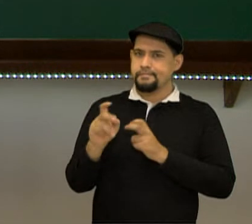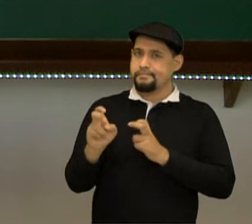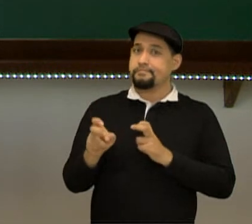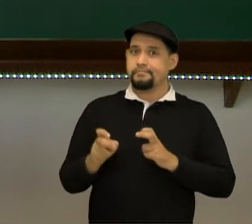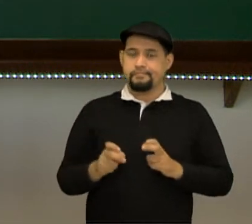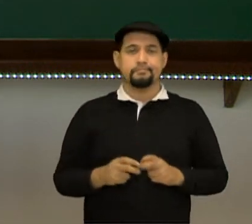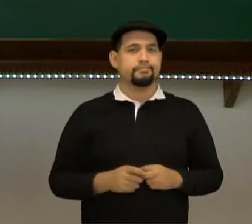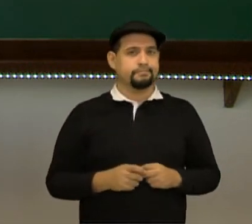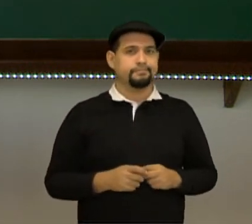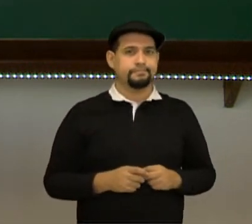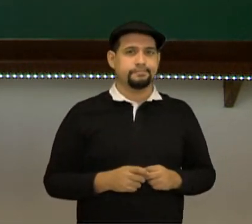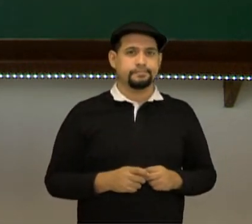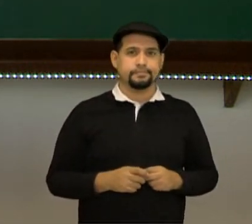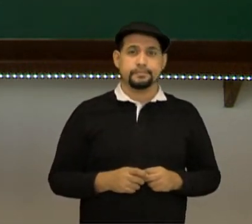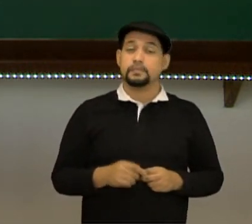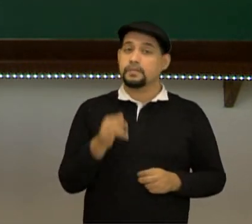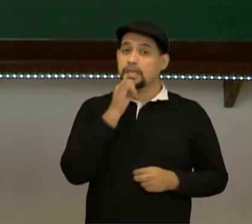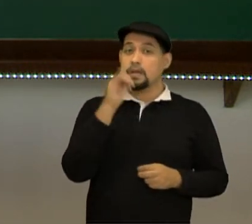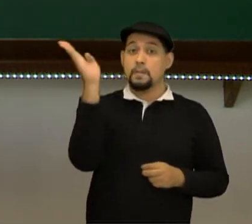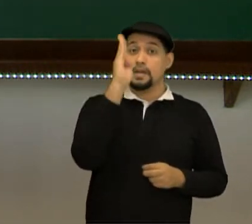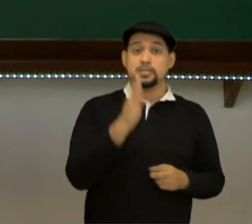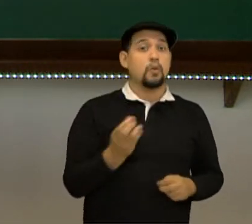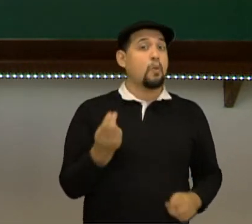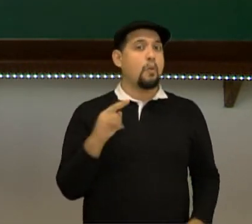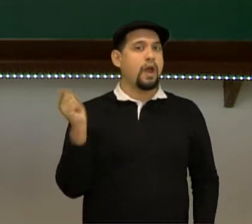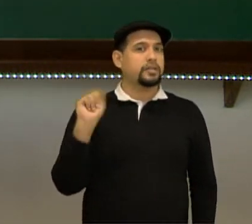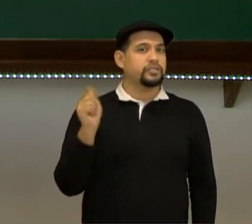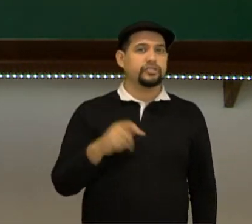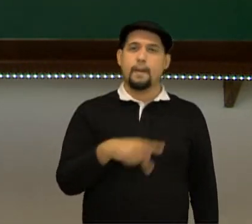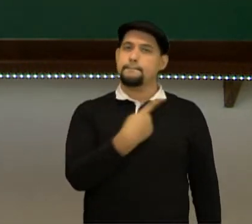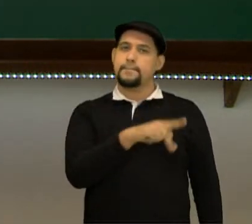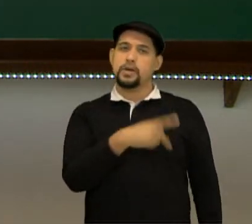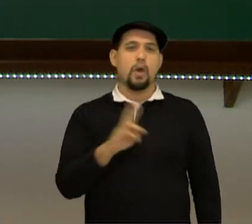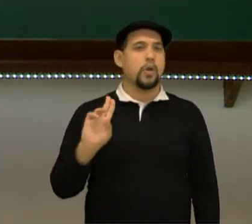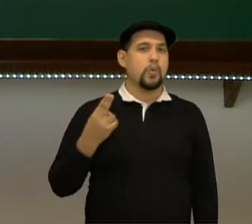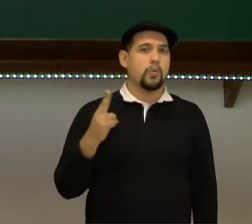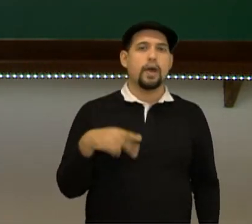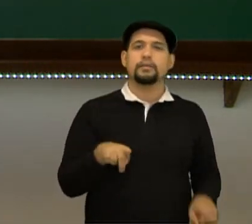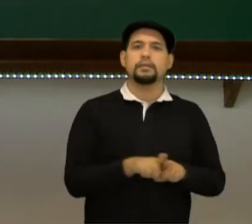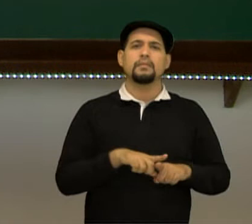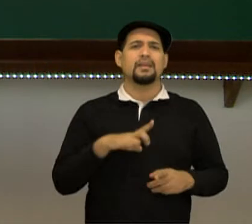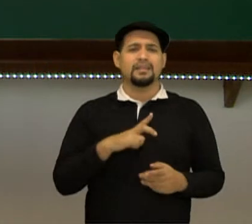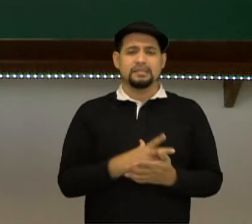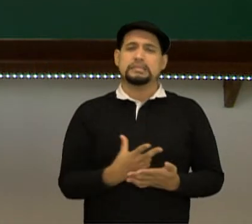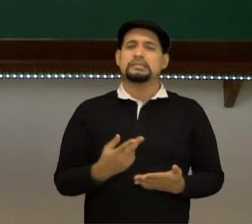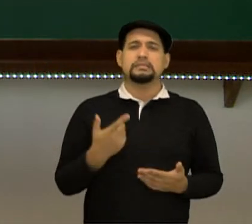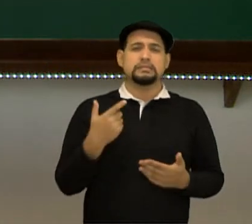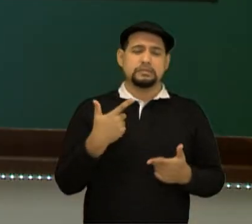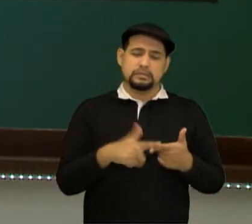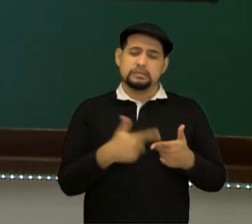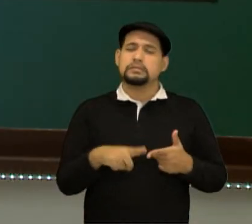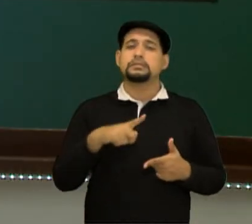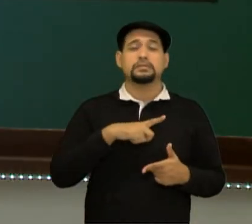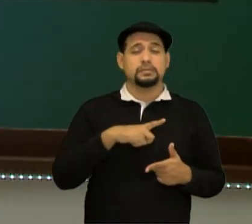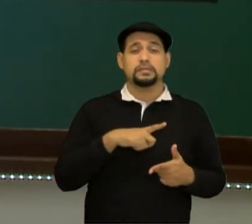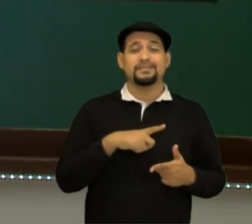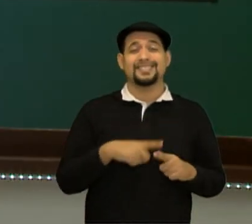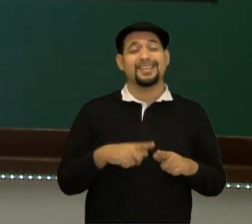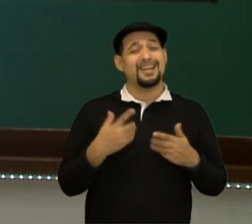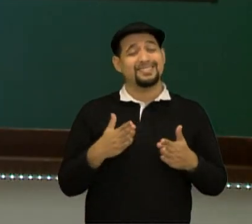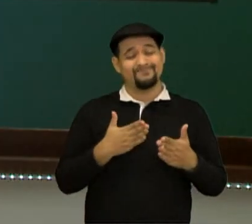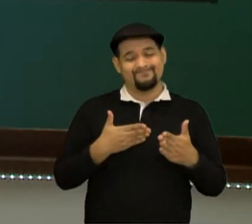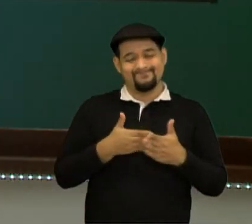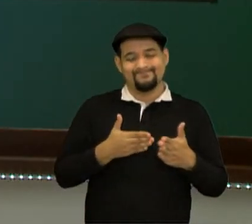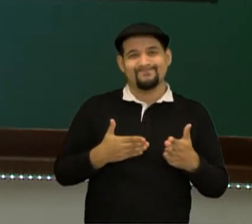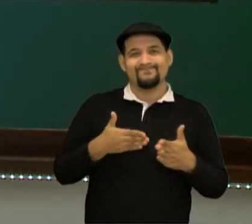em tantos é tanto o Brasil contra Argentina Paraguai e Uruguai algumas questões e crise desse e-mail e que talvez você me